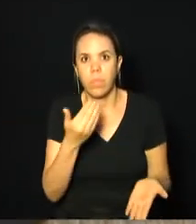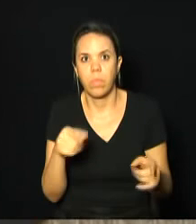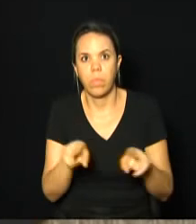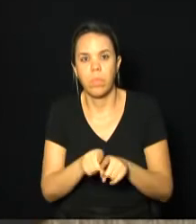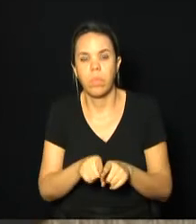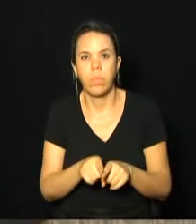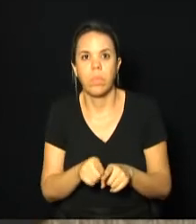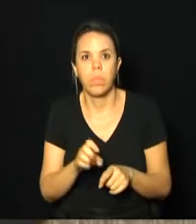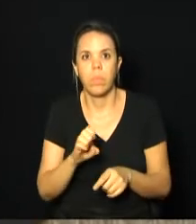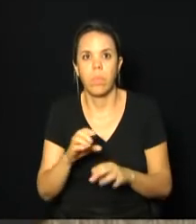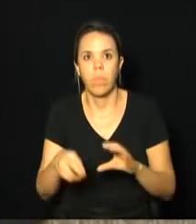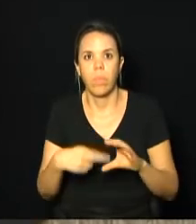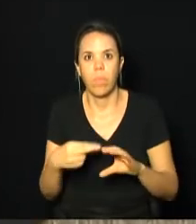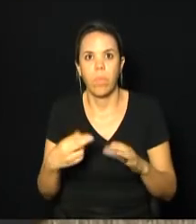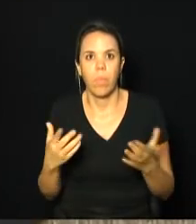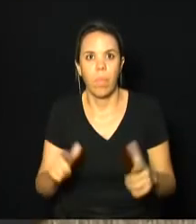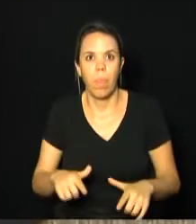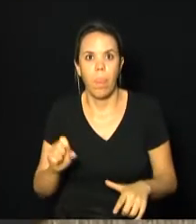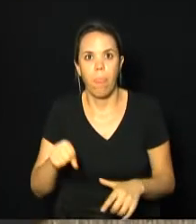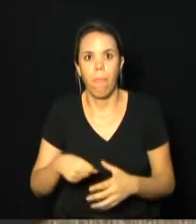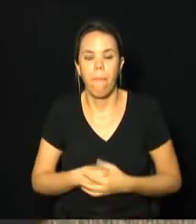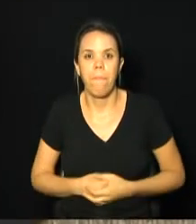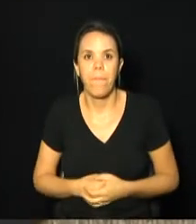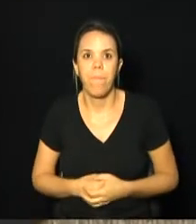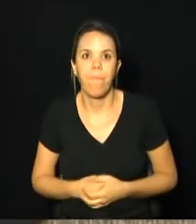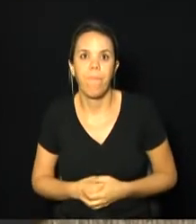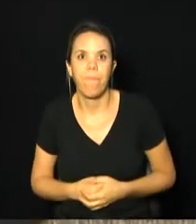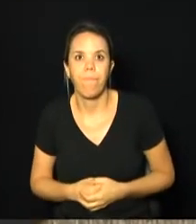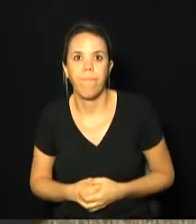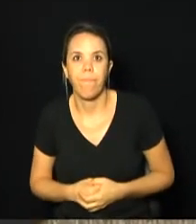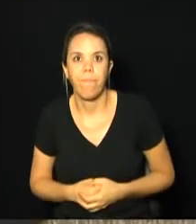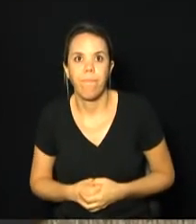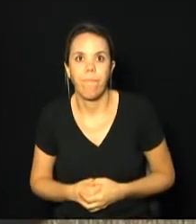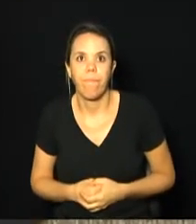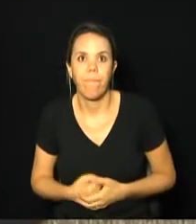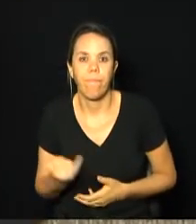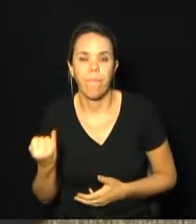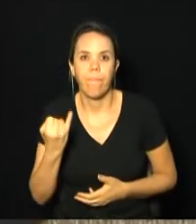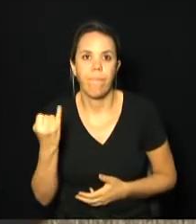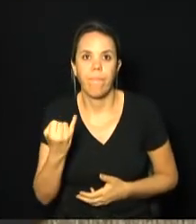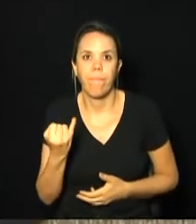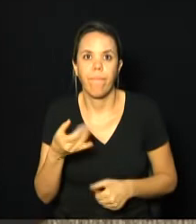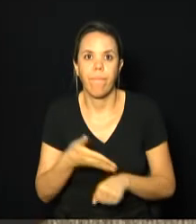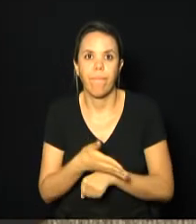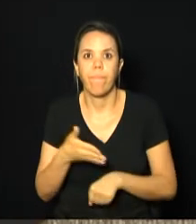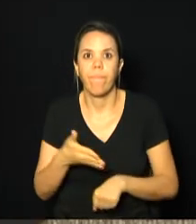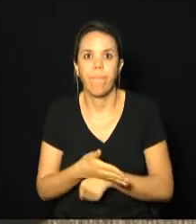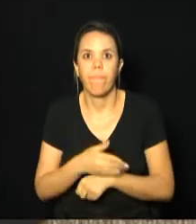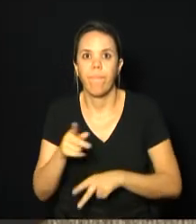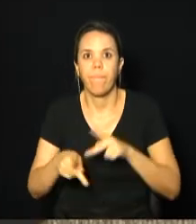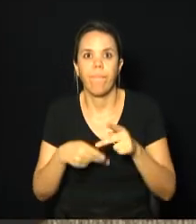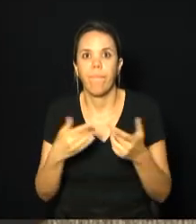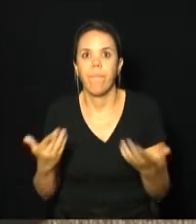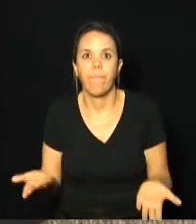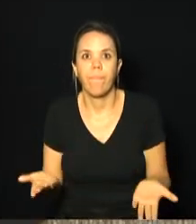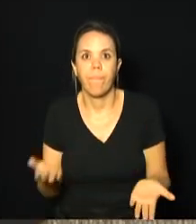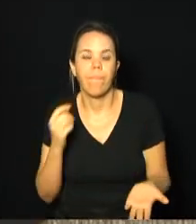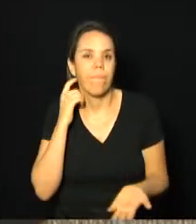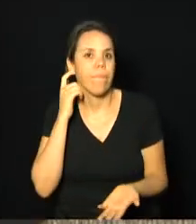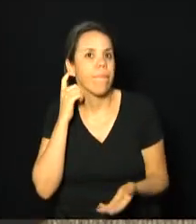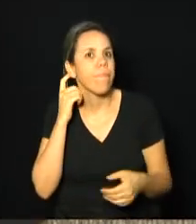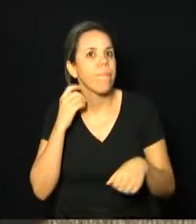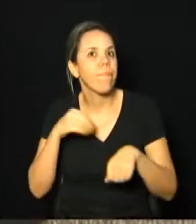muito ecoponto. Sim, é muito importante essa participação, né, da população. Eles